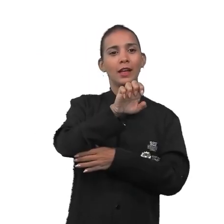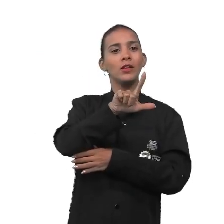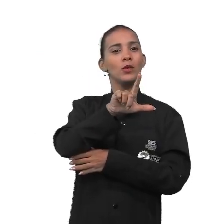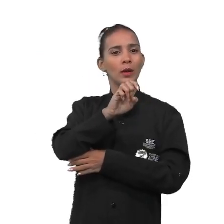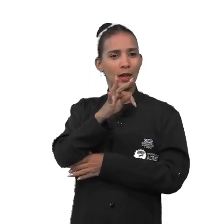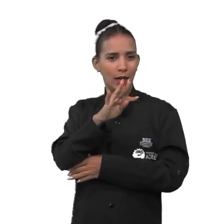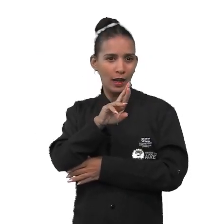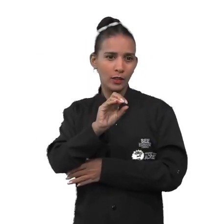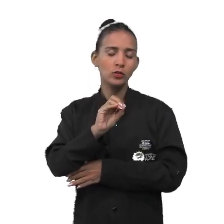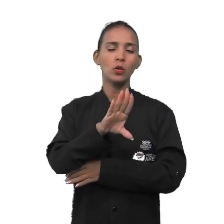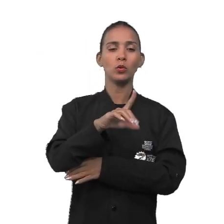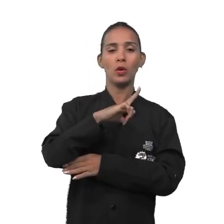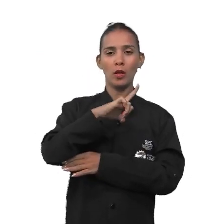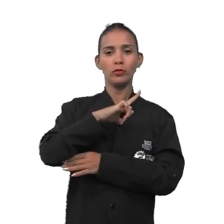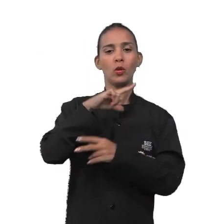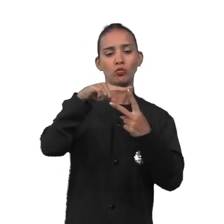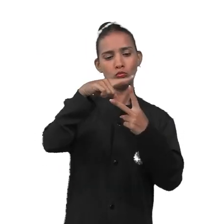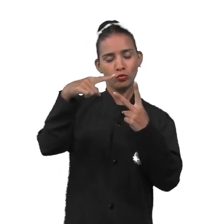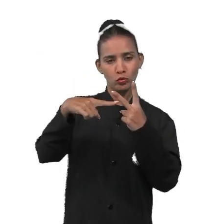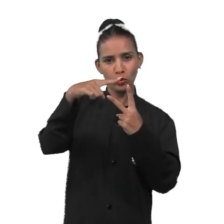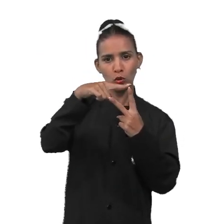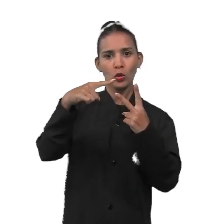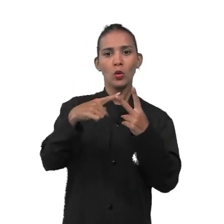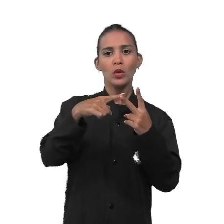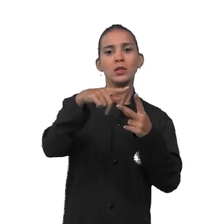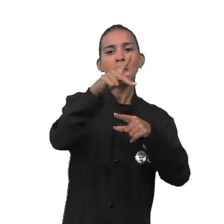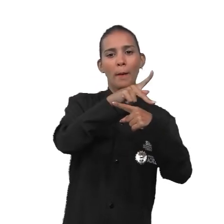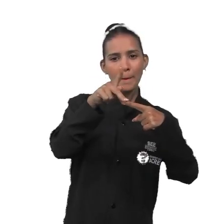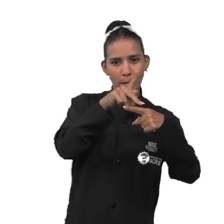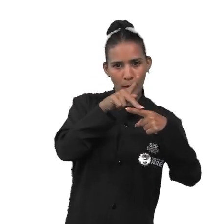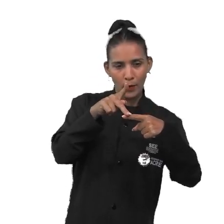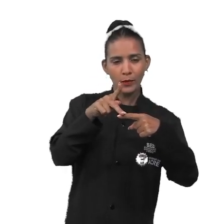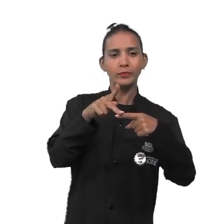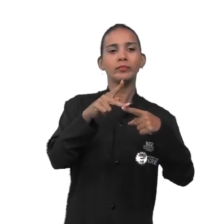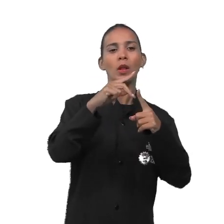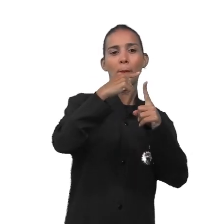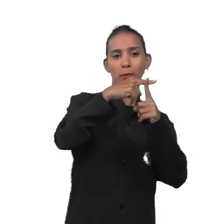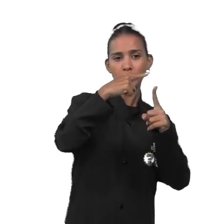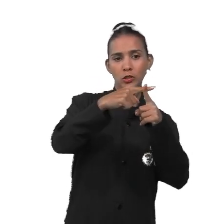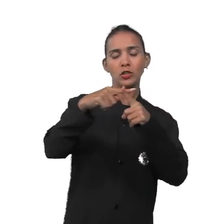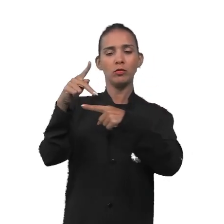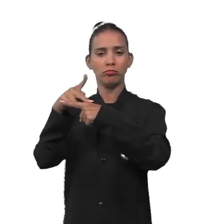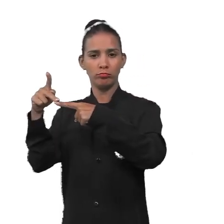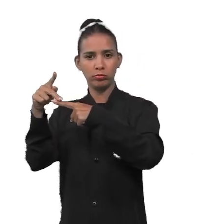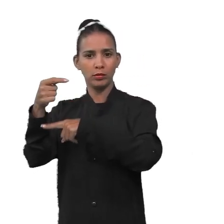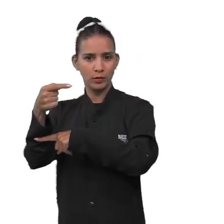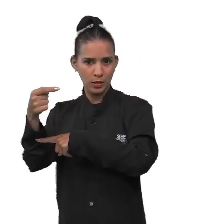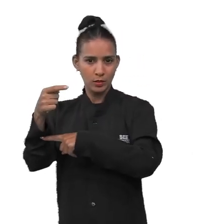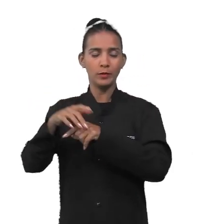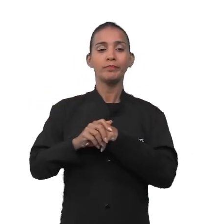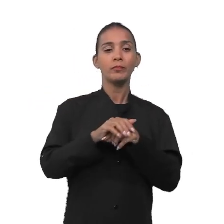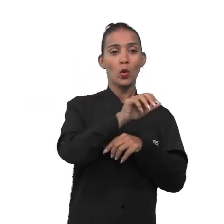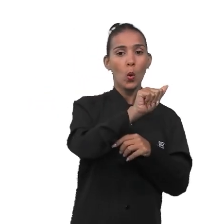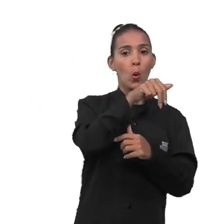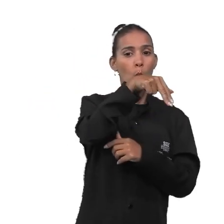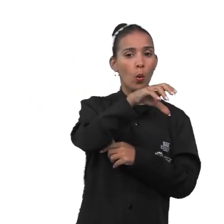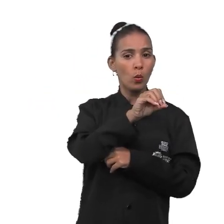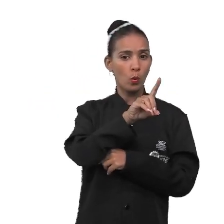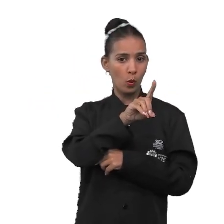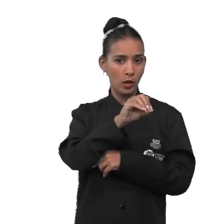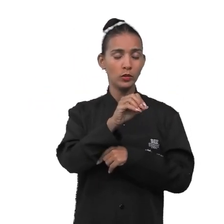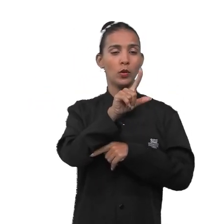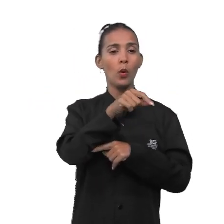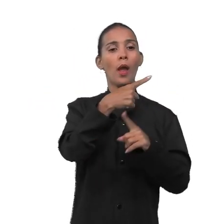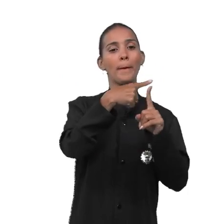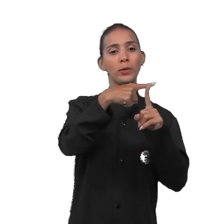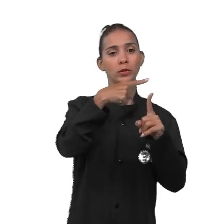polos, o ânodo, que é o polo negativo, e o cátodo, que é o polo positivo. No ânodo sofre oxidação, ele vai perder elétrons, e no